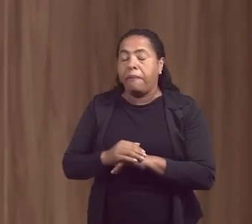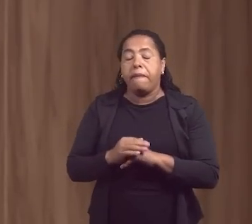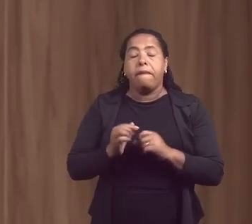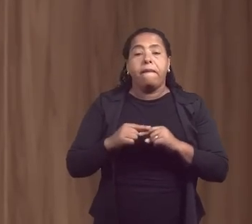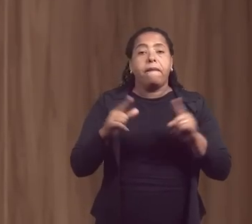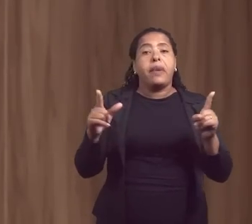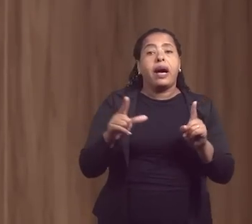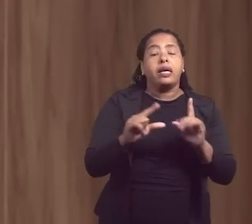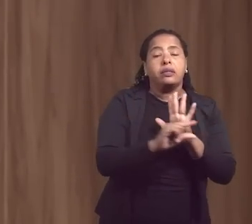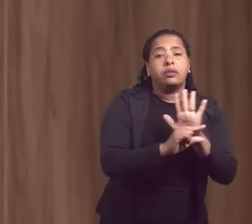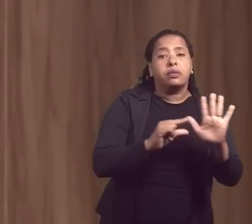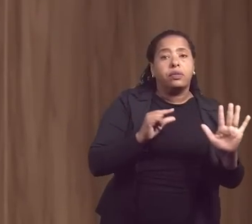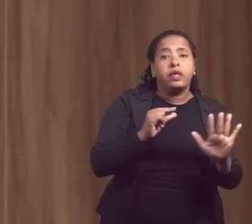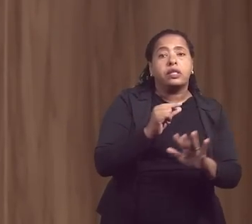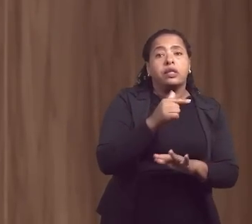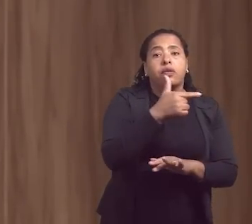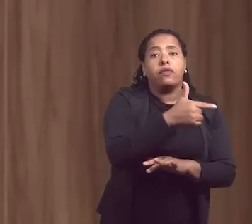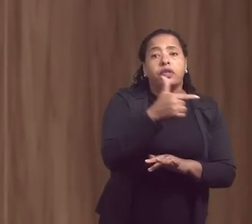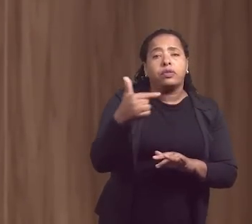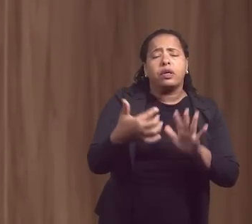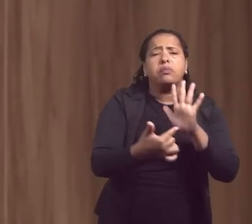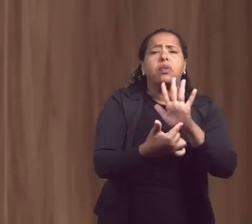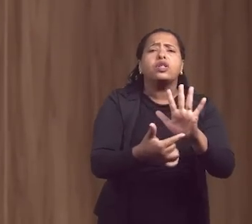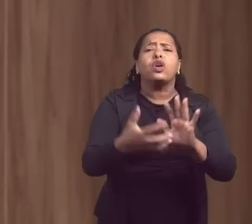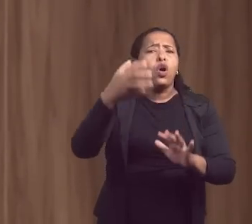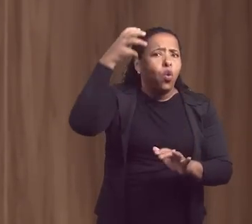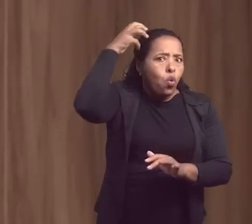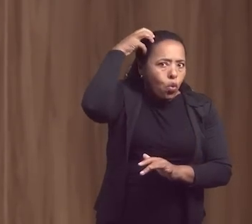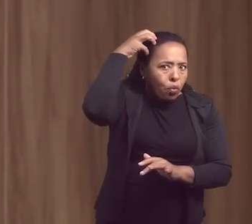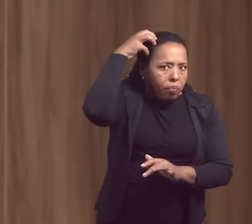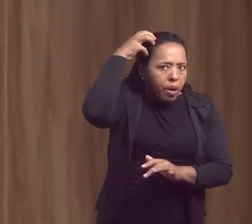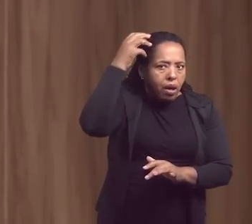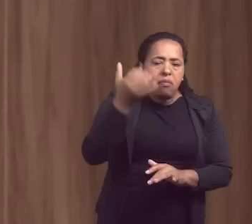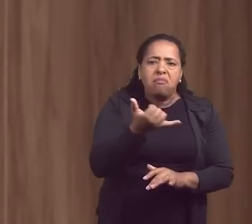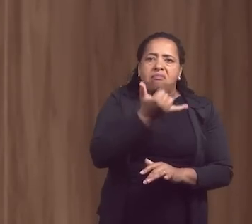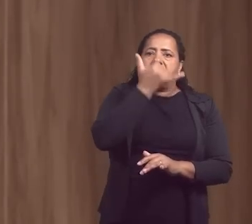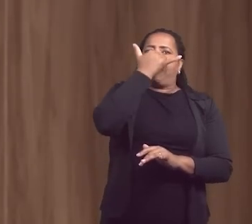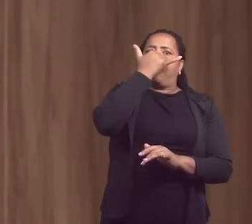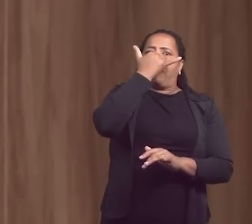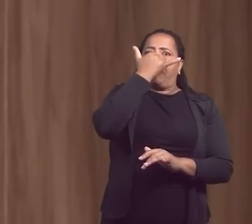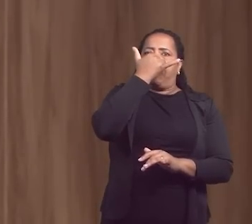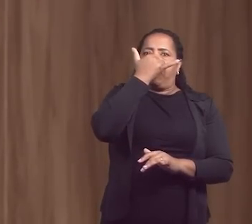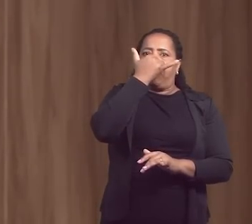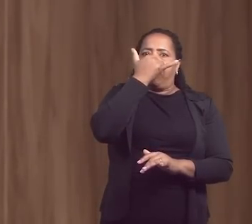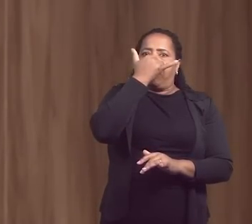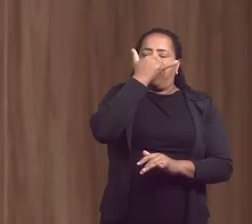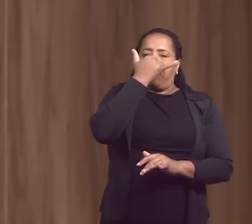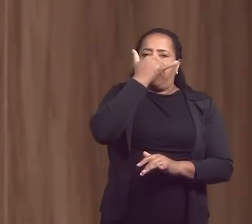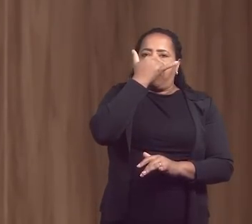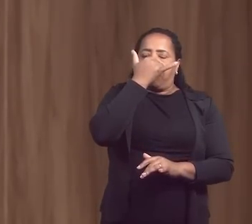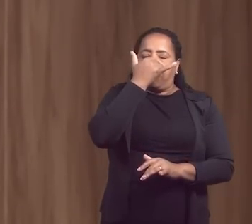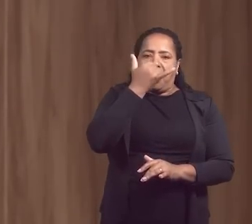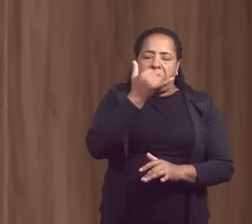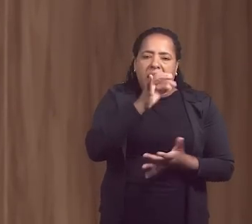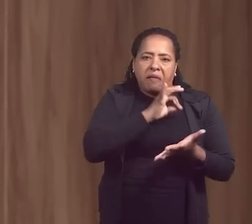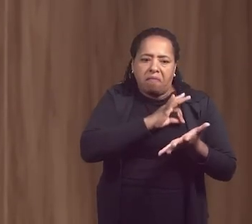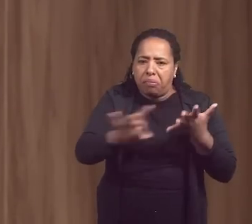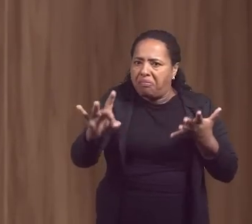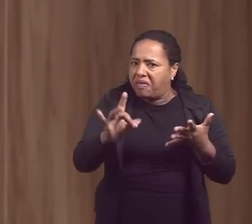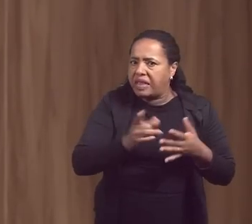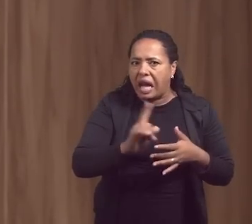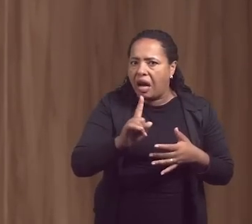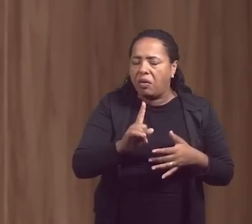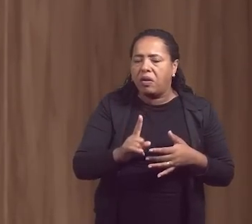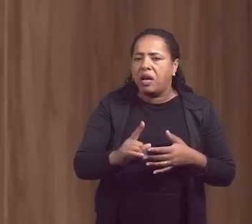do versículo 22, começa a dizer bem assim que era por culpa, por acidente, não era por inimizade, era uma coisa de improviso,